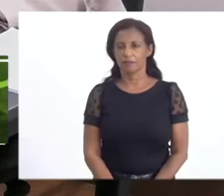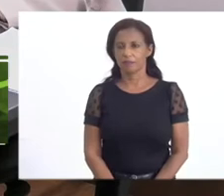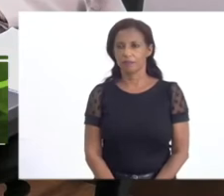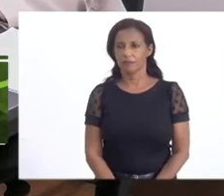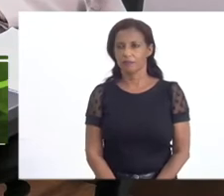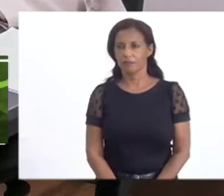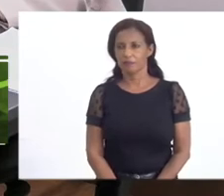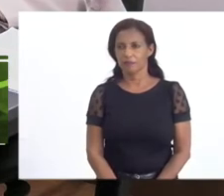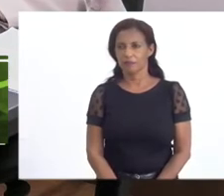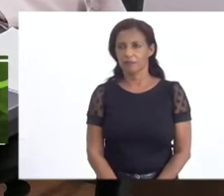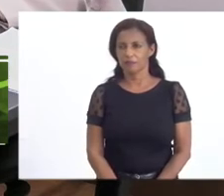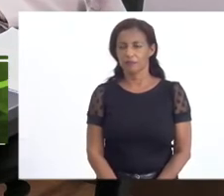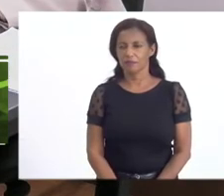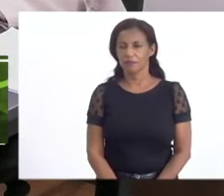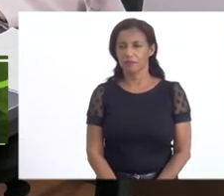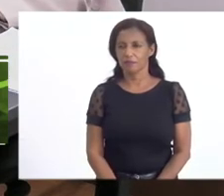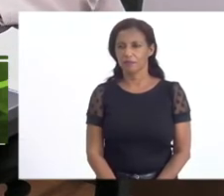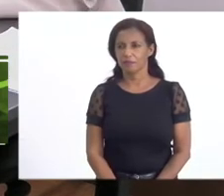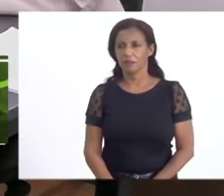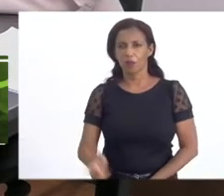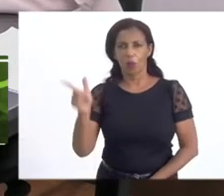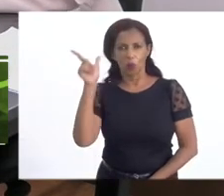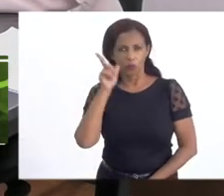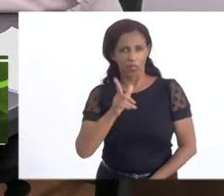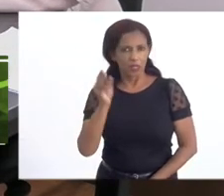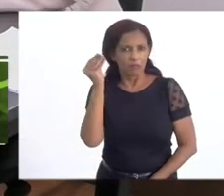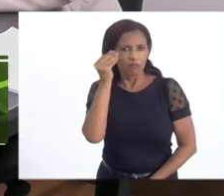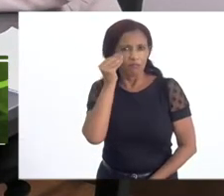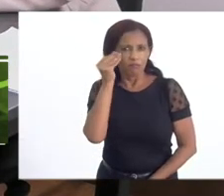Vocês conseguem aqui ver a apresentação?